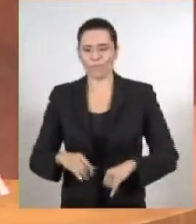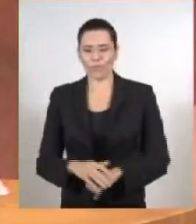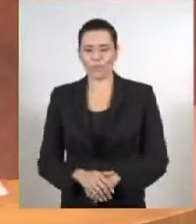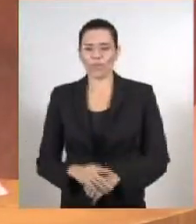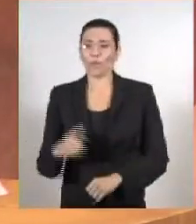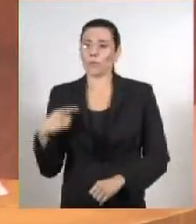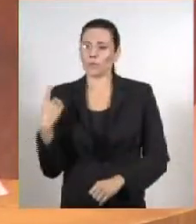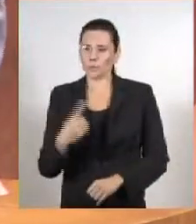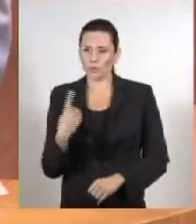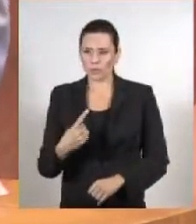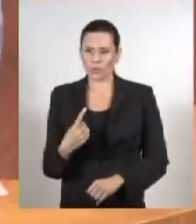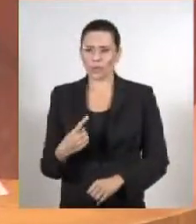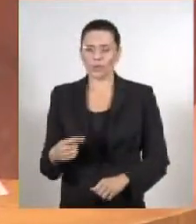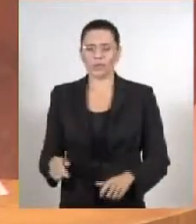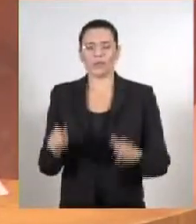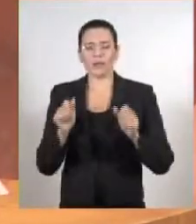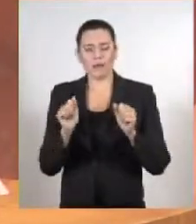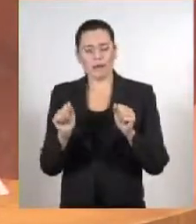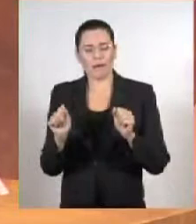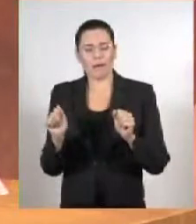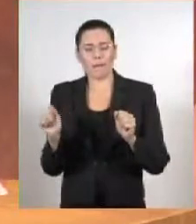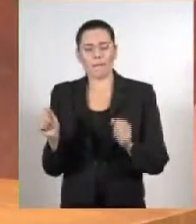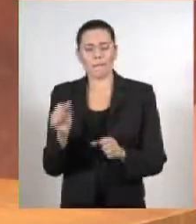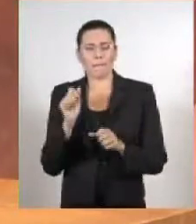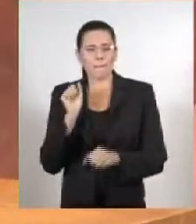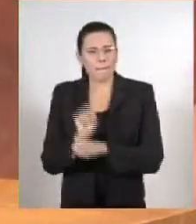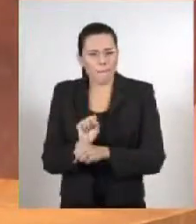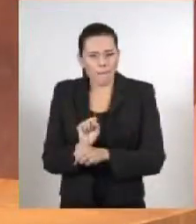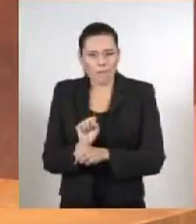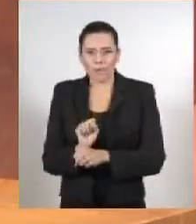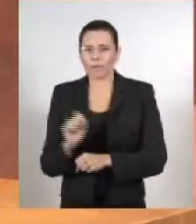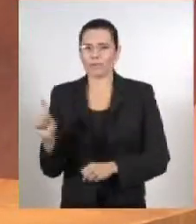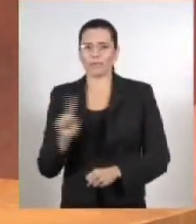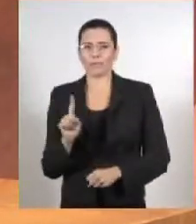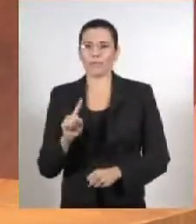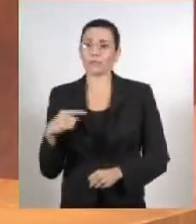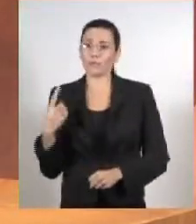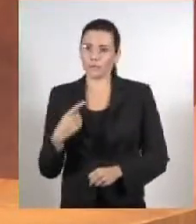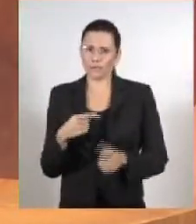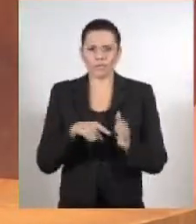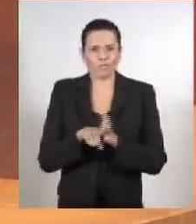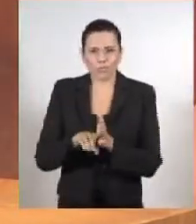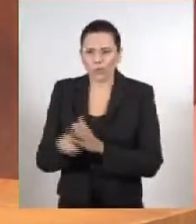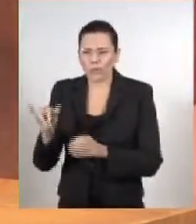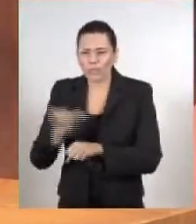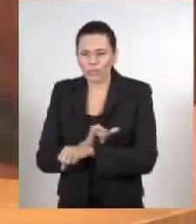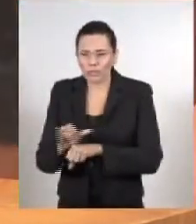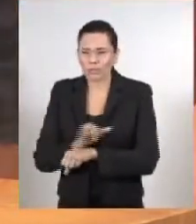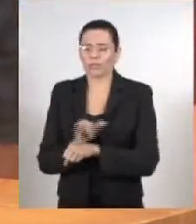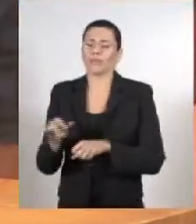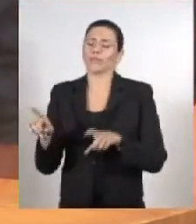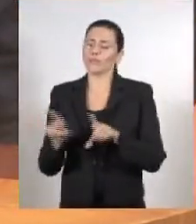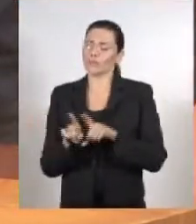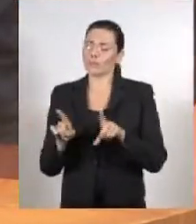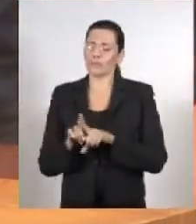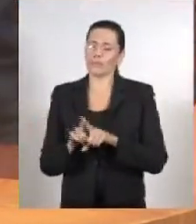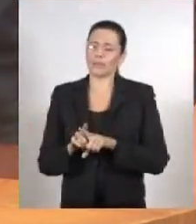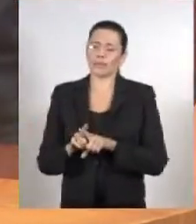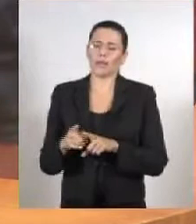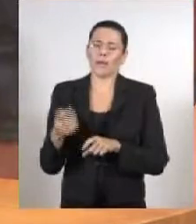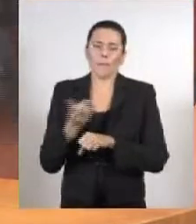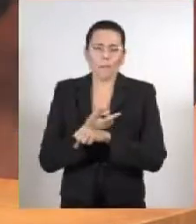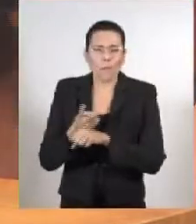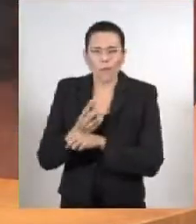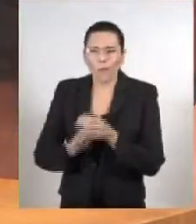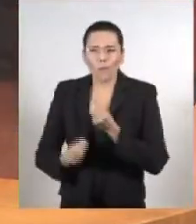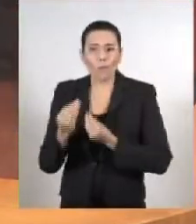estamos alheios a esse processo, estamos vigilantes, estamos buscando esforços, realmente alternativas naquilo que nos permite hoje